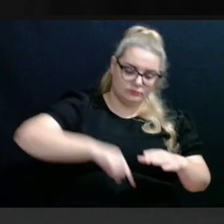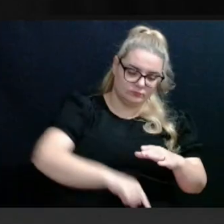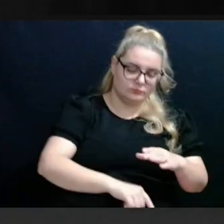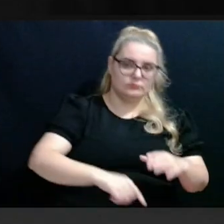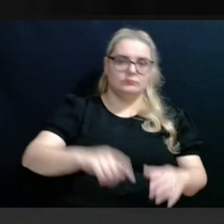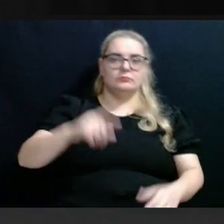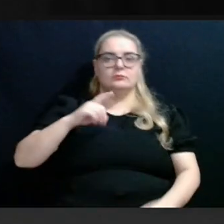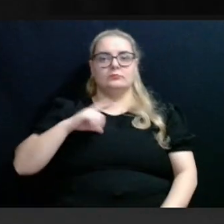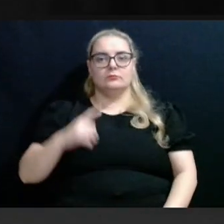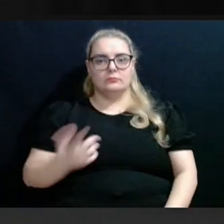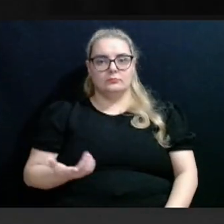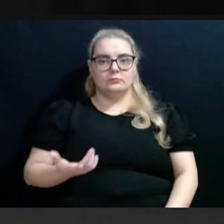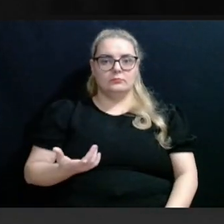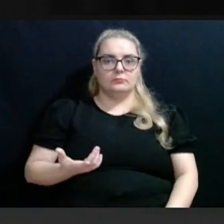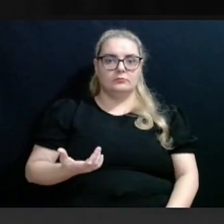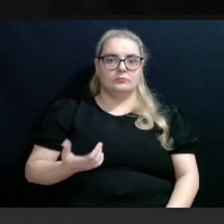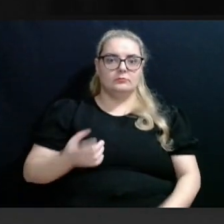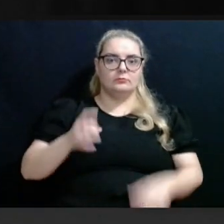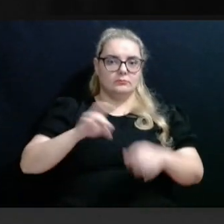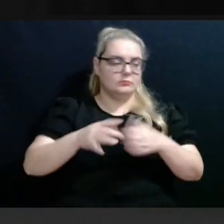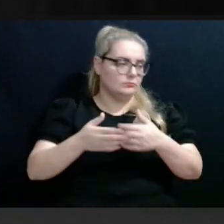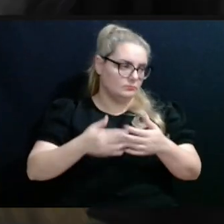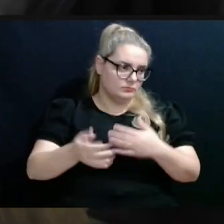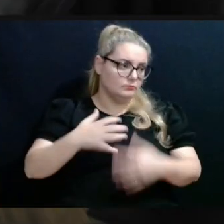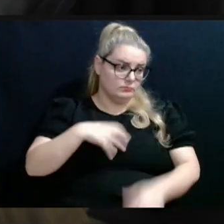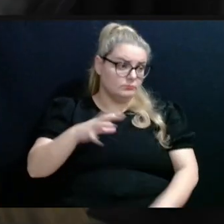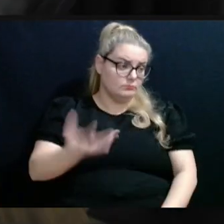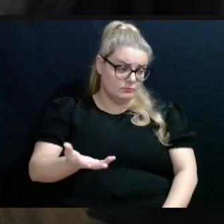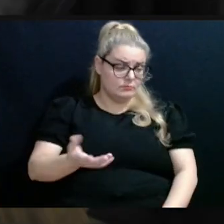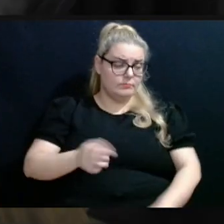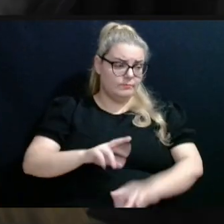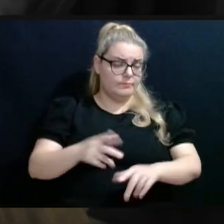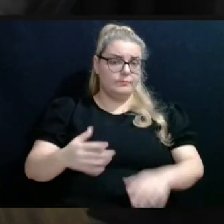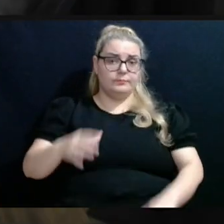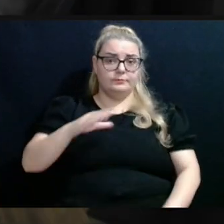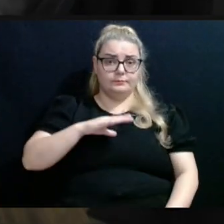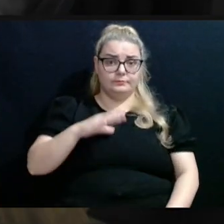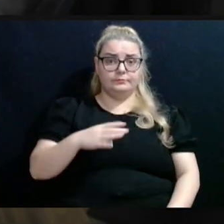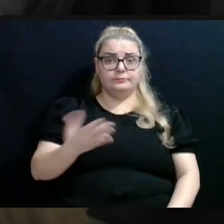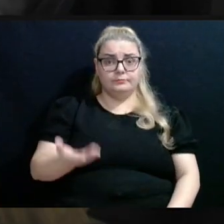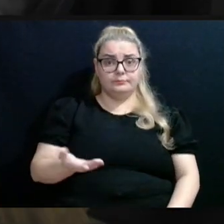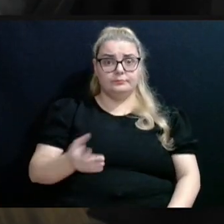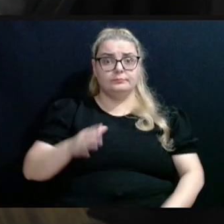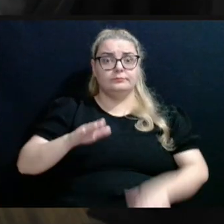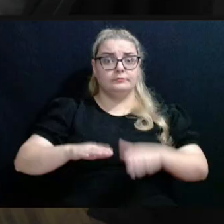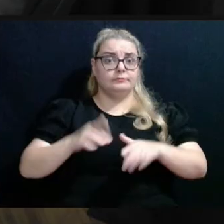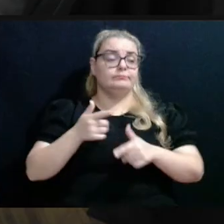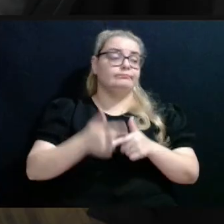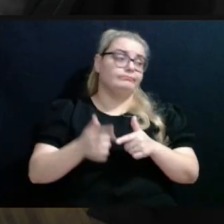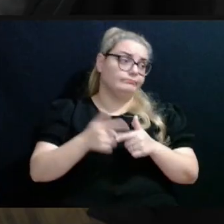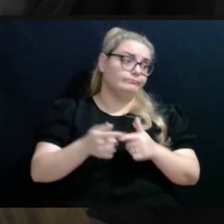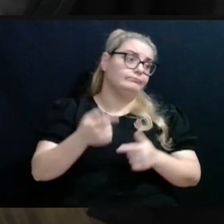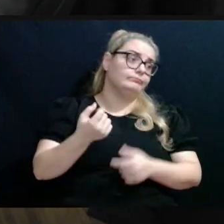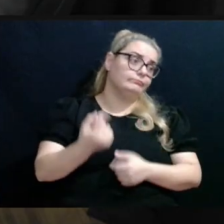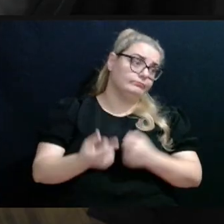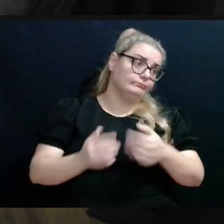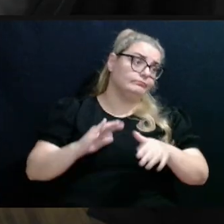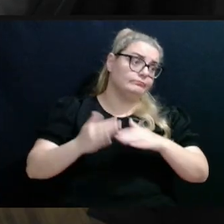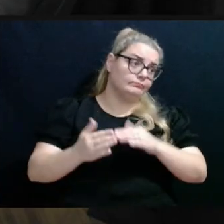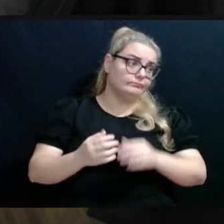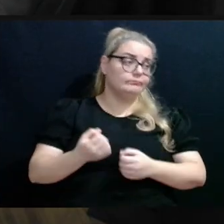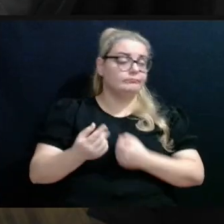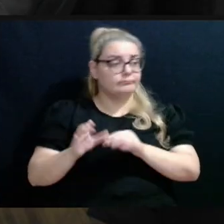E acabamos plantando na cidade muitas árvores que hoje acabam sendo, às vezes, um problema para algum bairro, para alguma